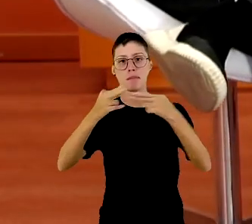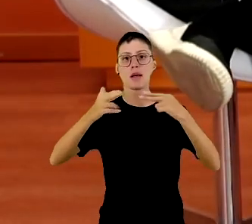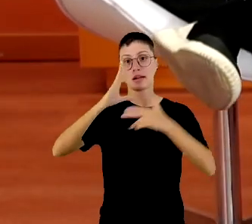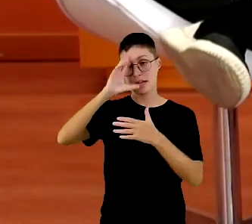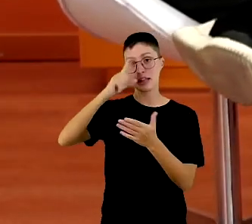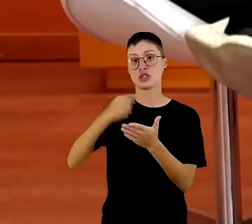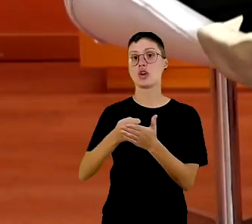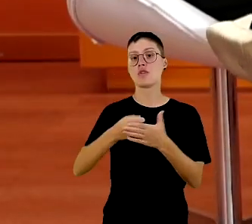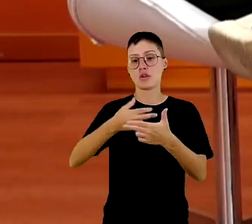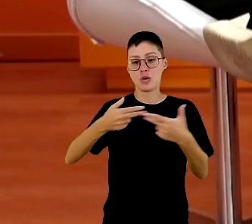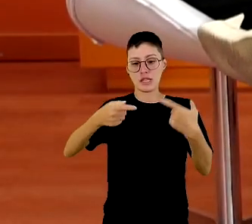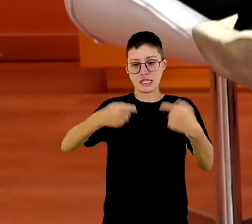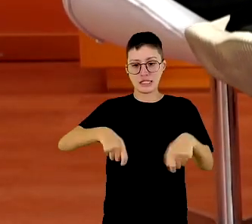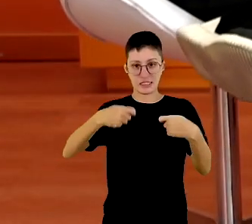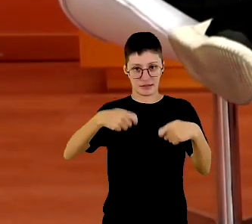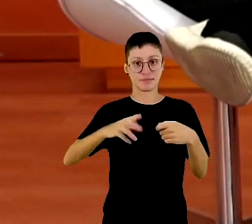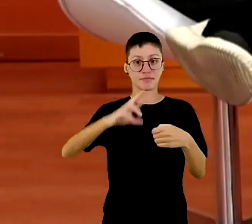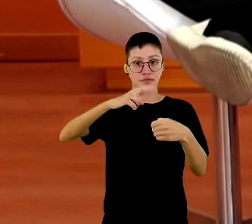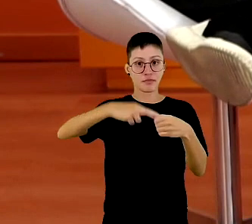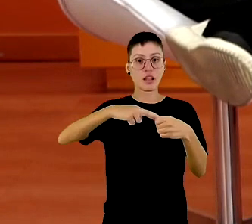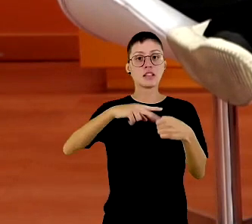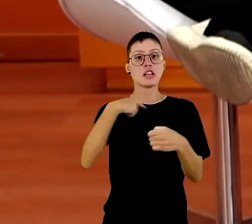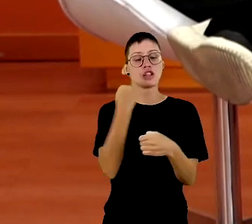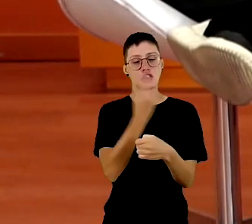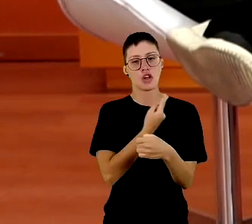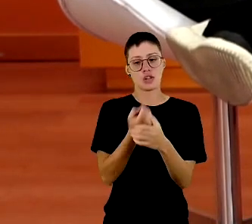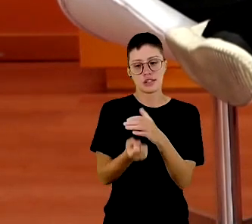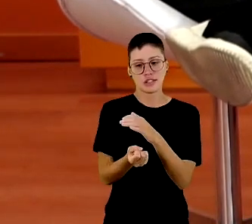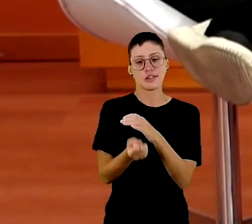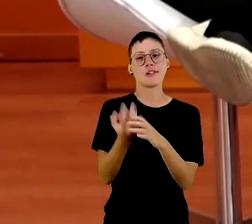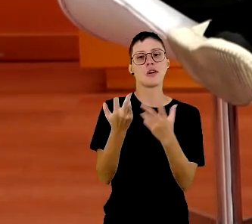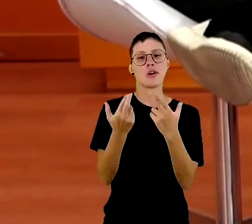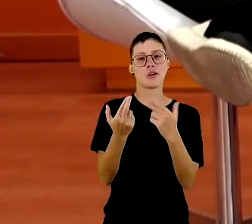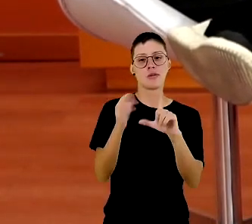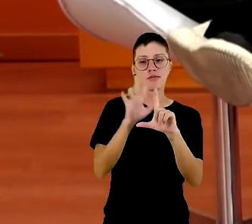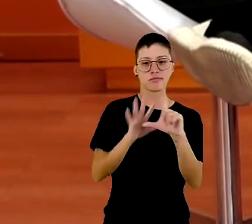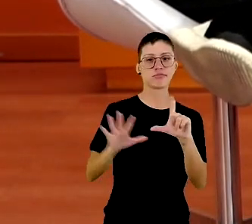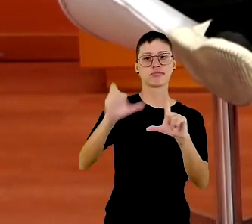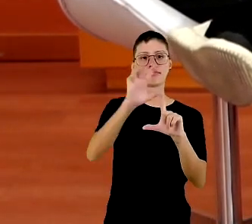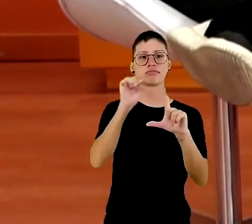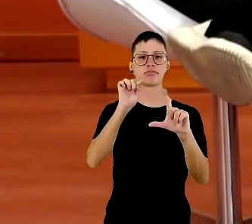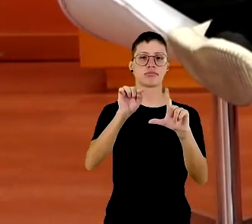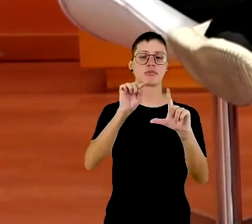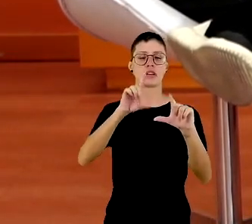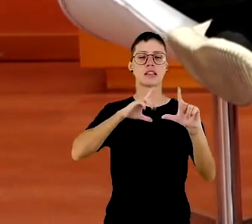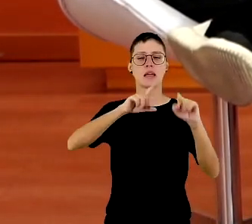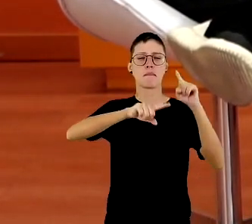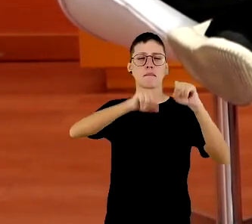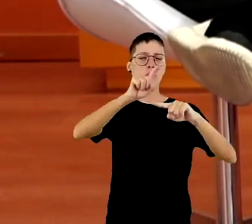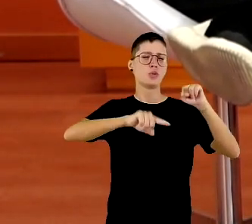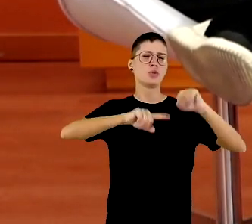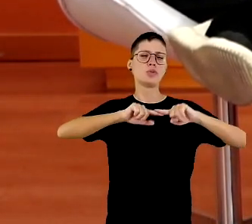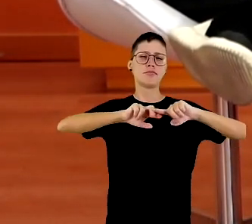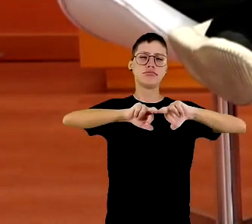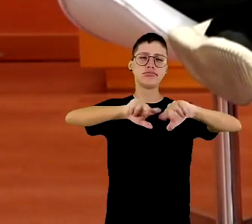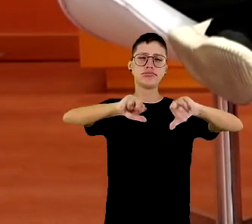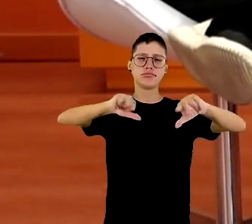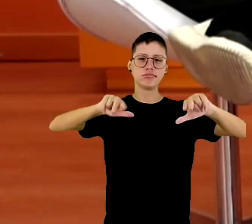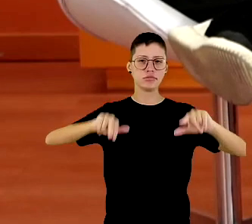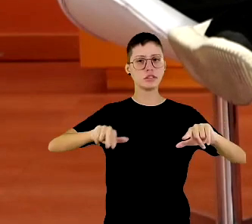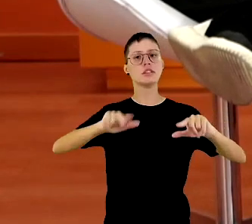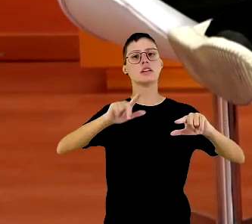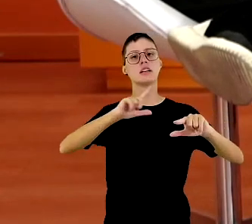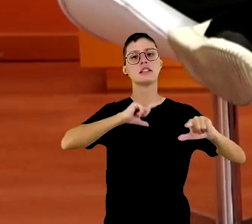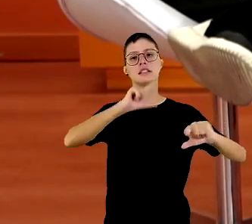Raiz Empower, a gente criou um portfólio one-stop-shop de produtos, né, onde você tem desde o rooftop,